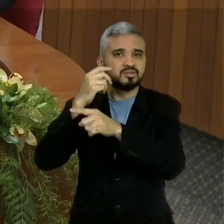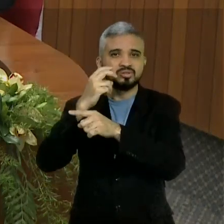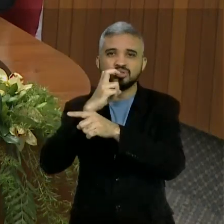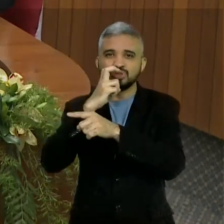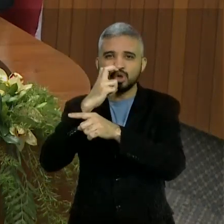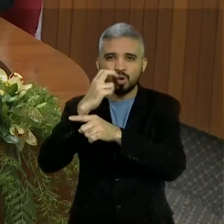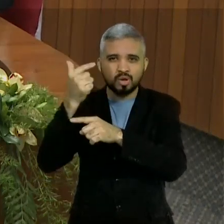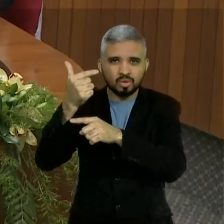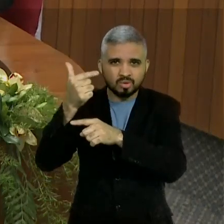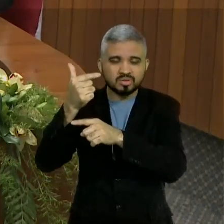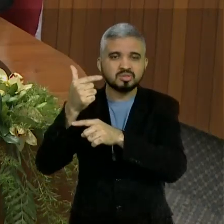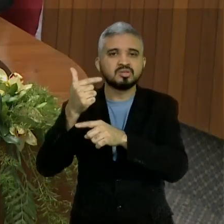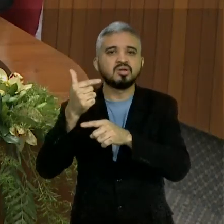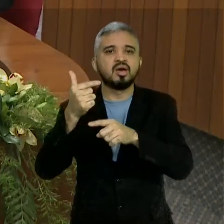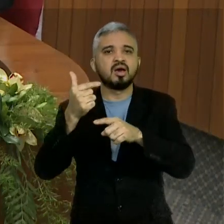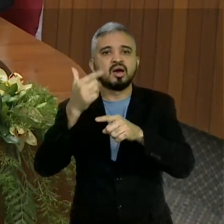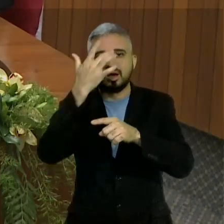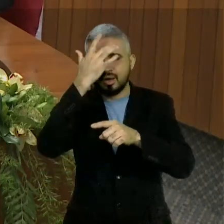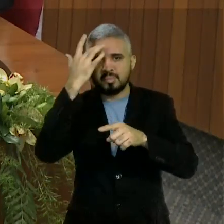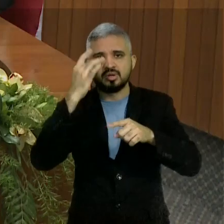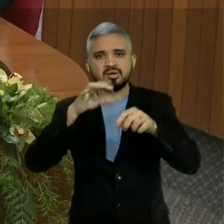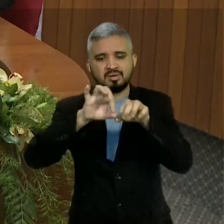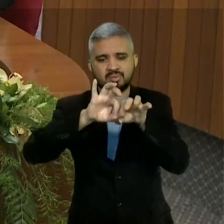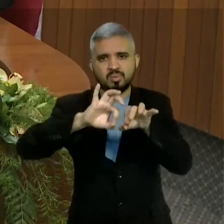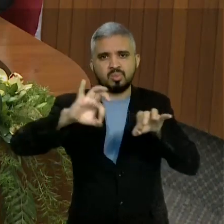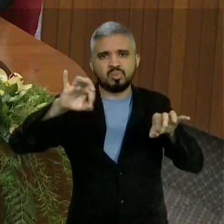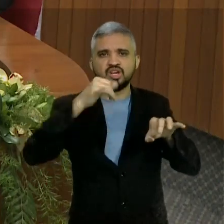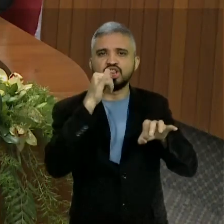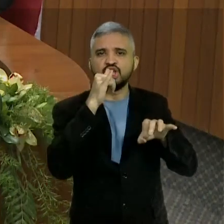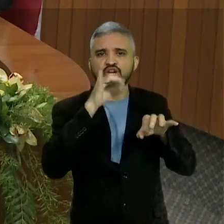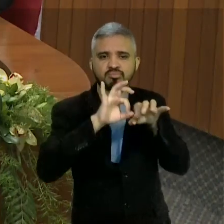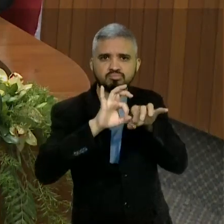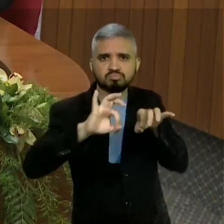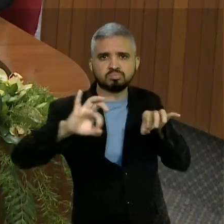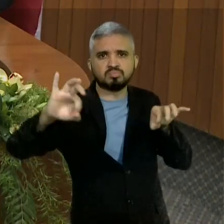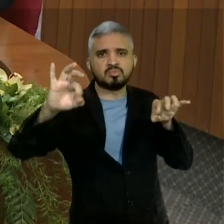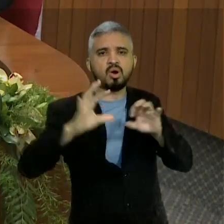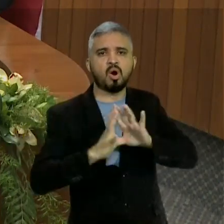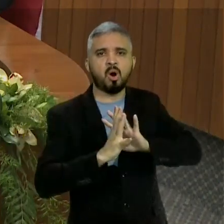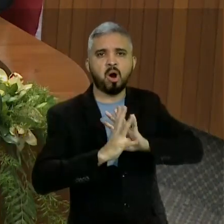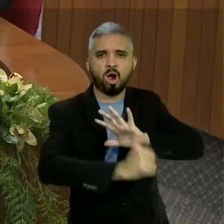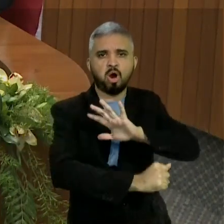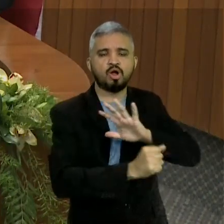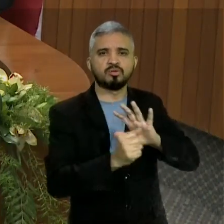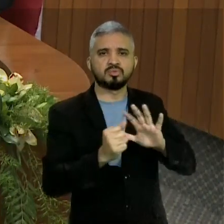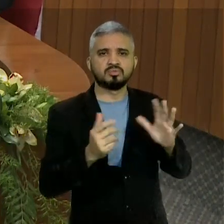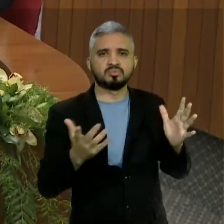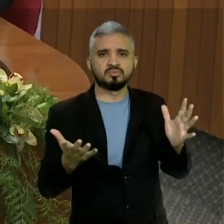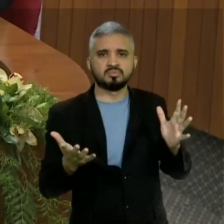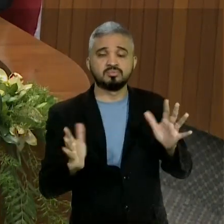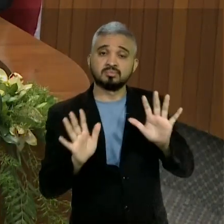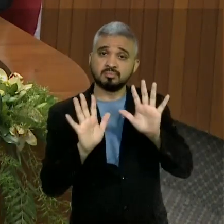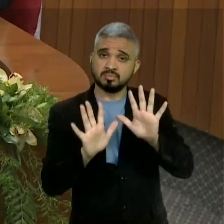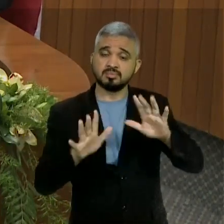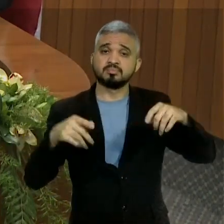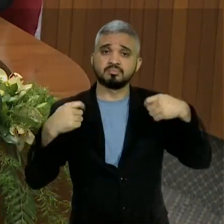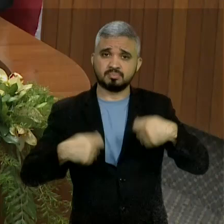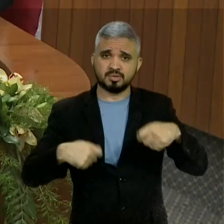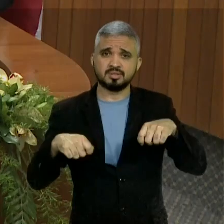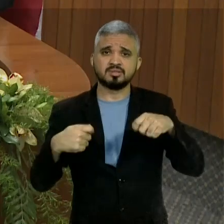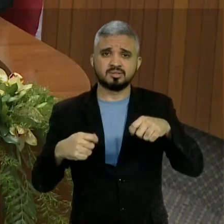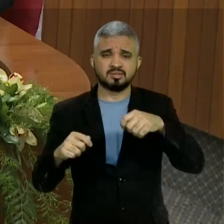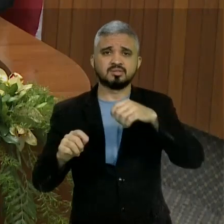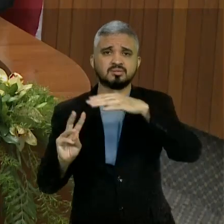fazer com a logística de Ambulância para que Rode o serviço o que não pode deixar como está o antigo